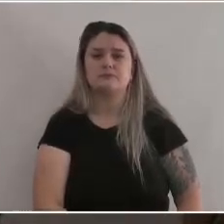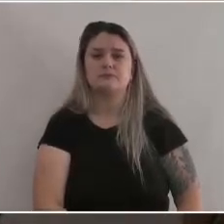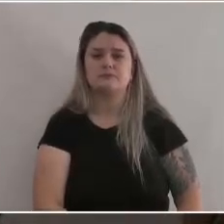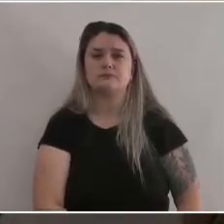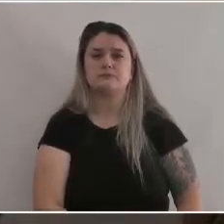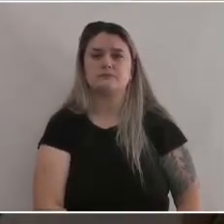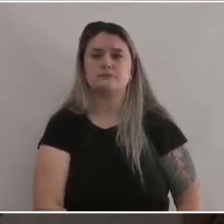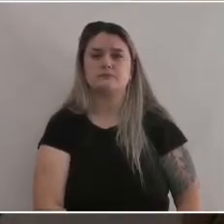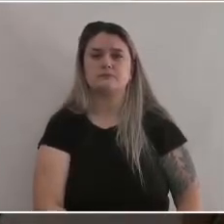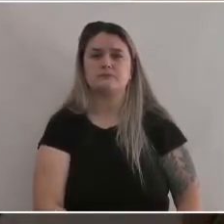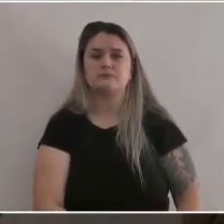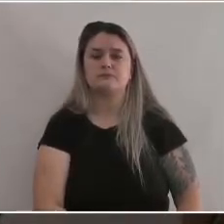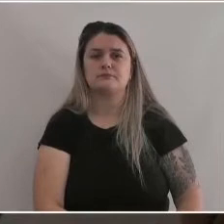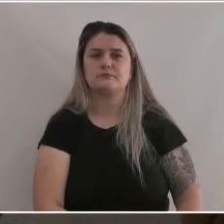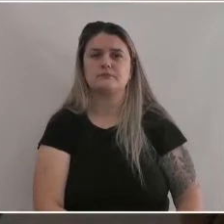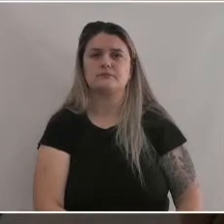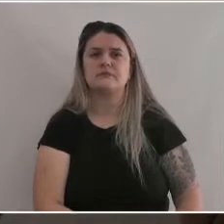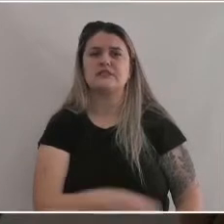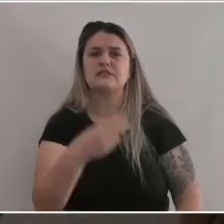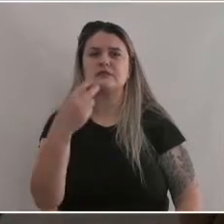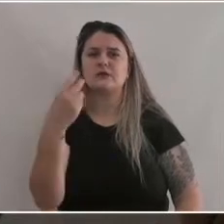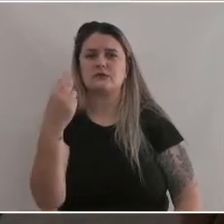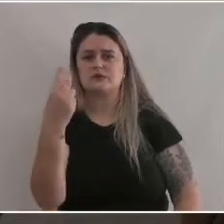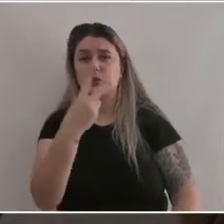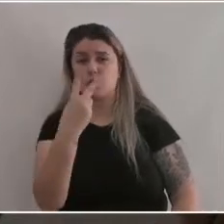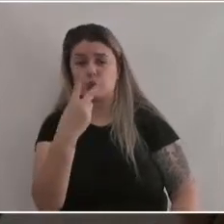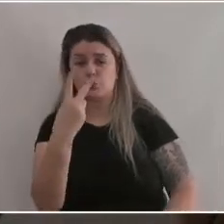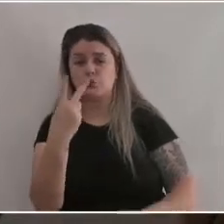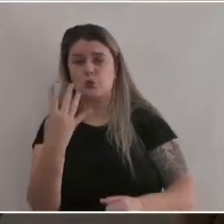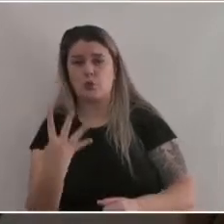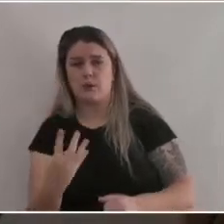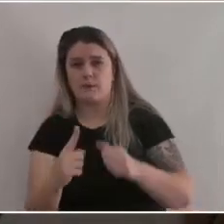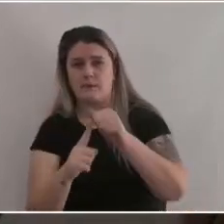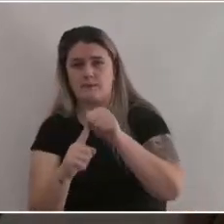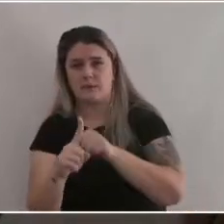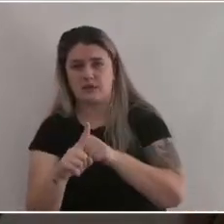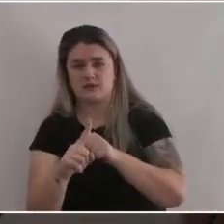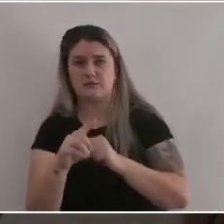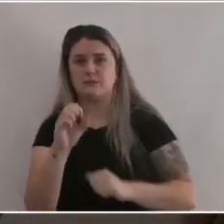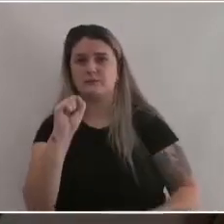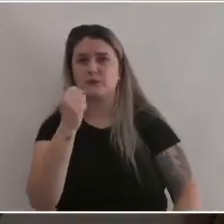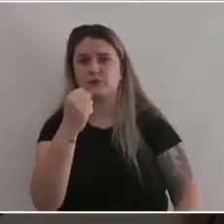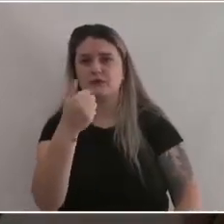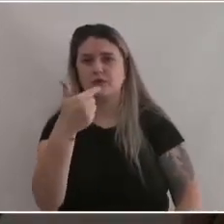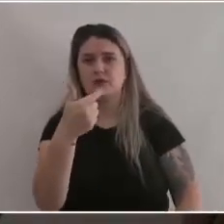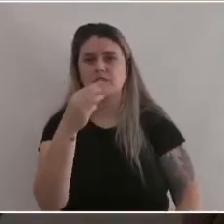149.200.000. No segundo quadrimestre, tivemos R$